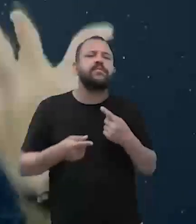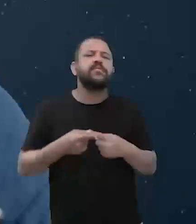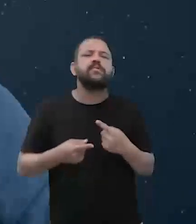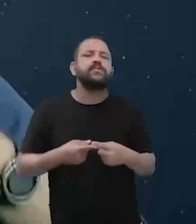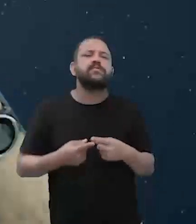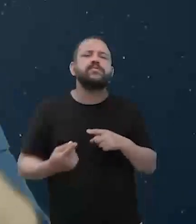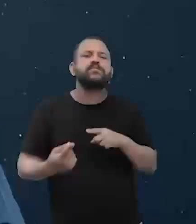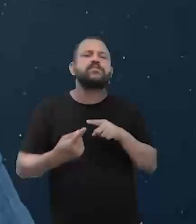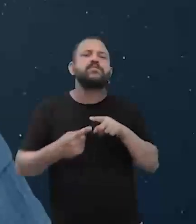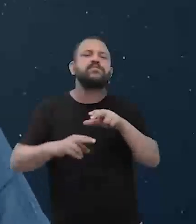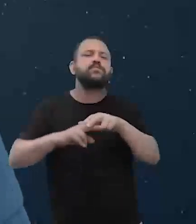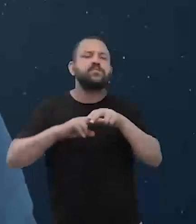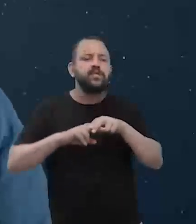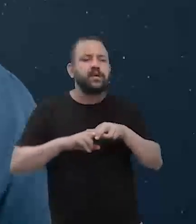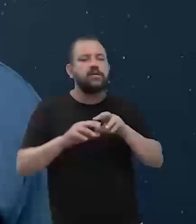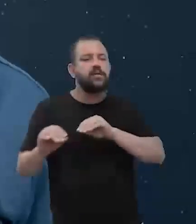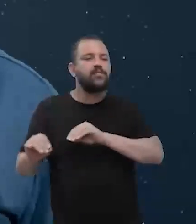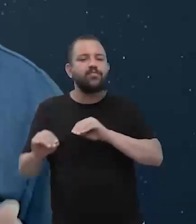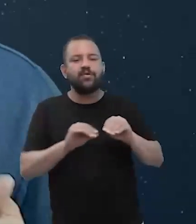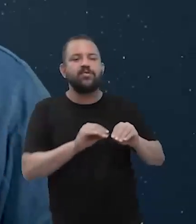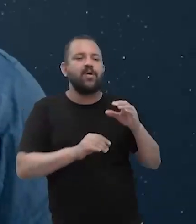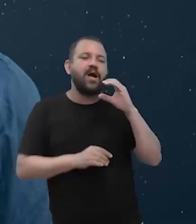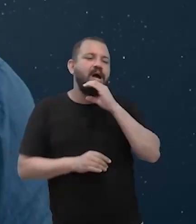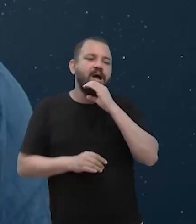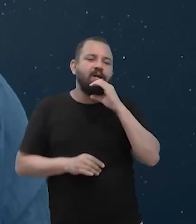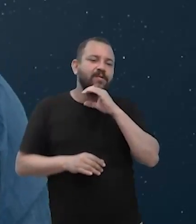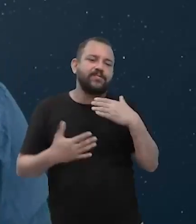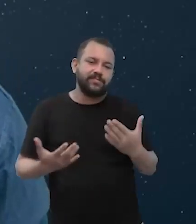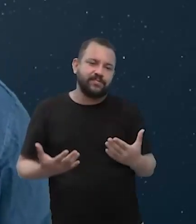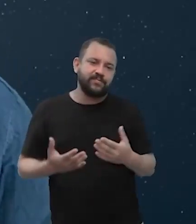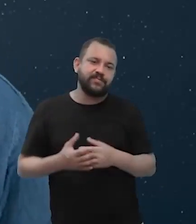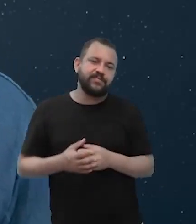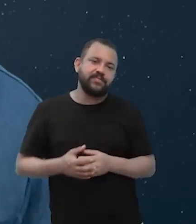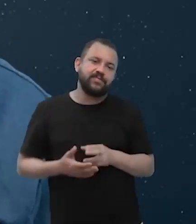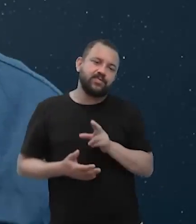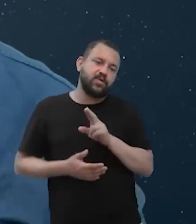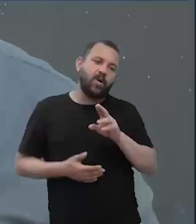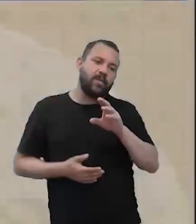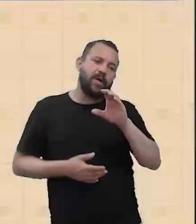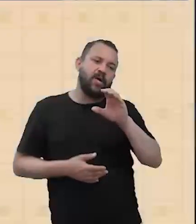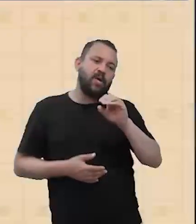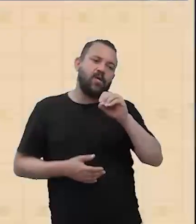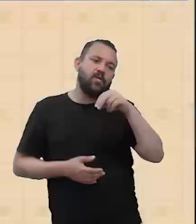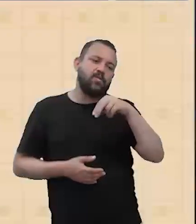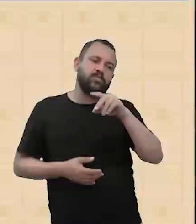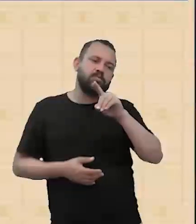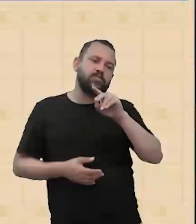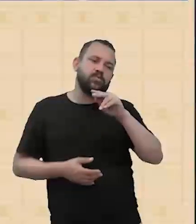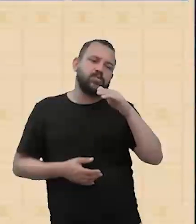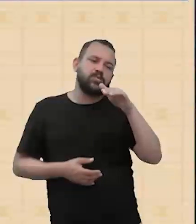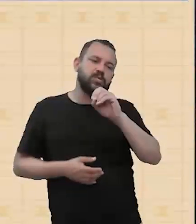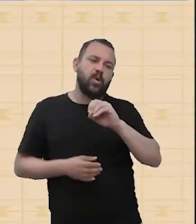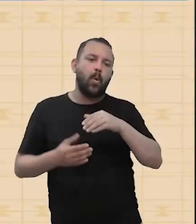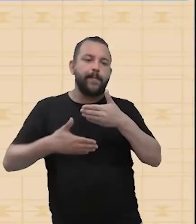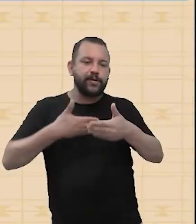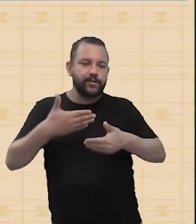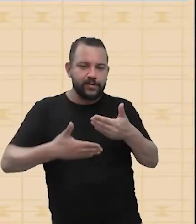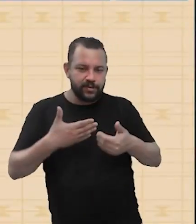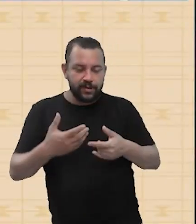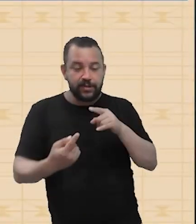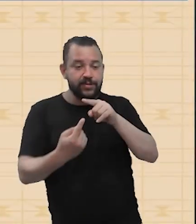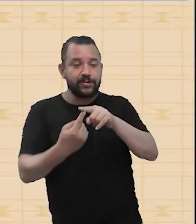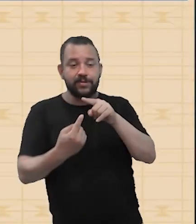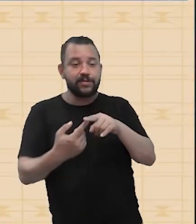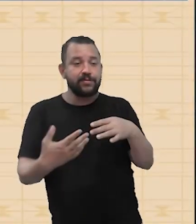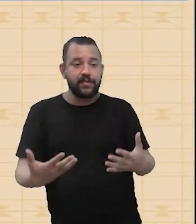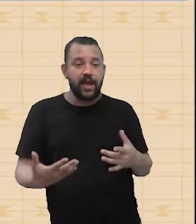da transmissão de calor molécula a molécula, e o nome desse processo chama-se condução. Nesses tipos de processo de propagação é importante